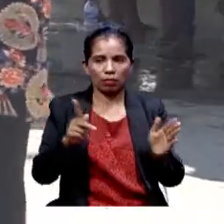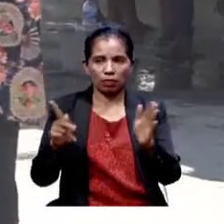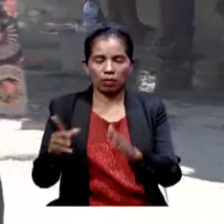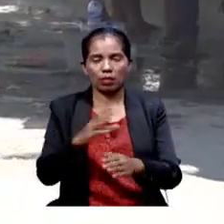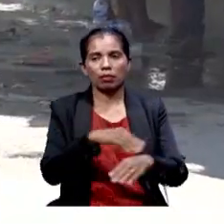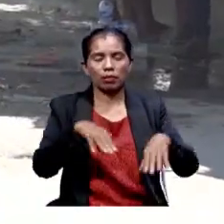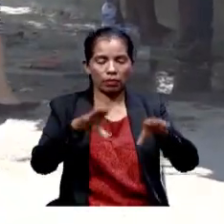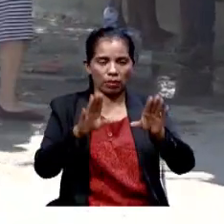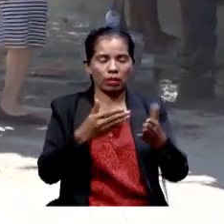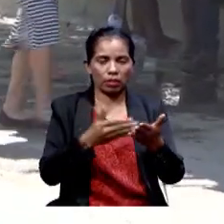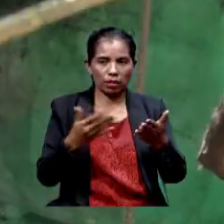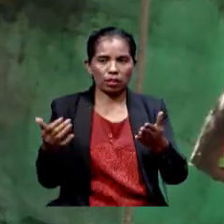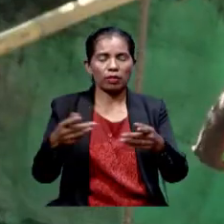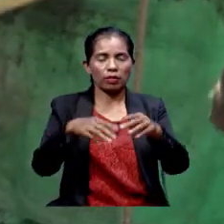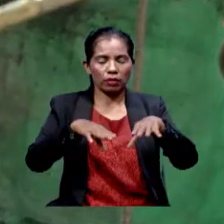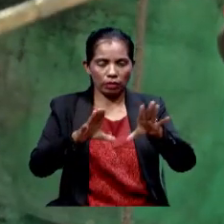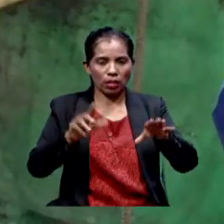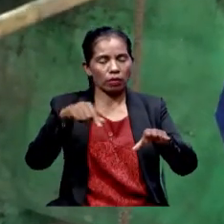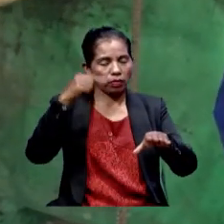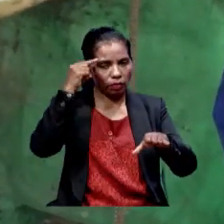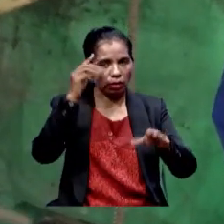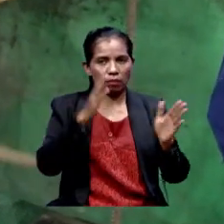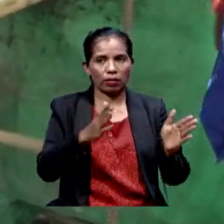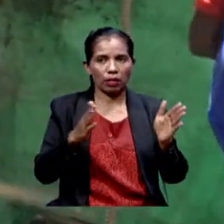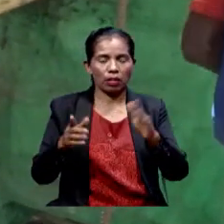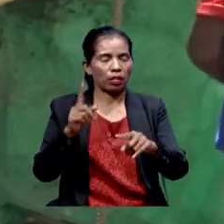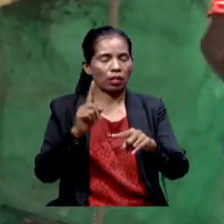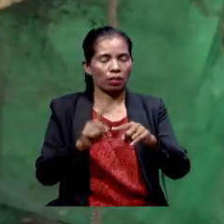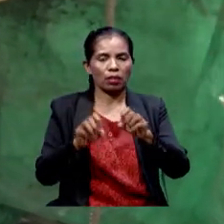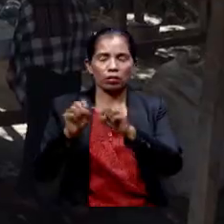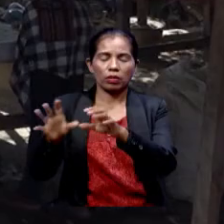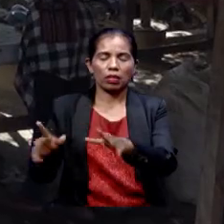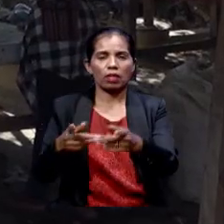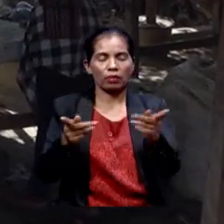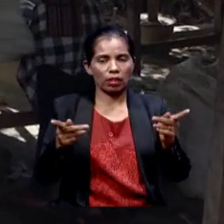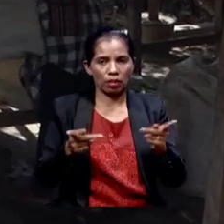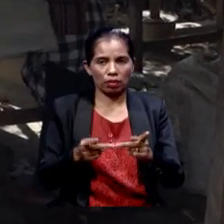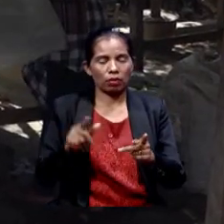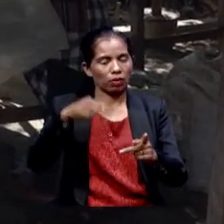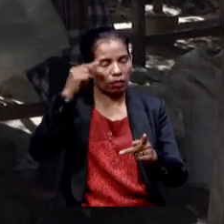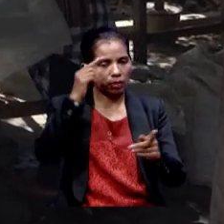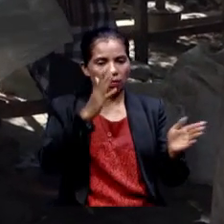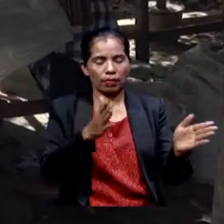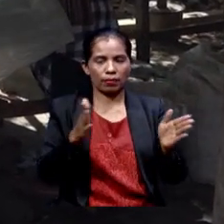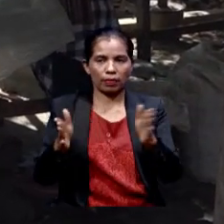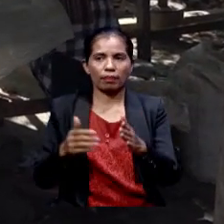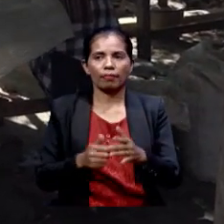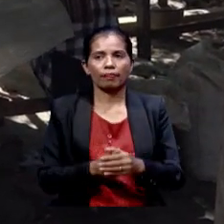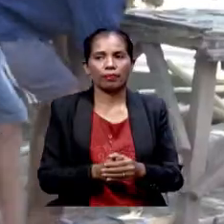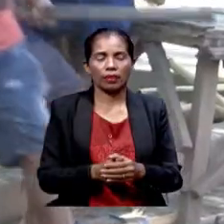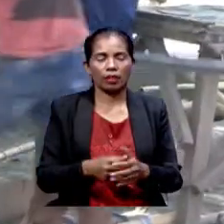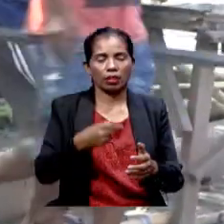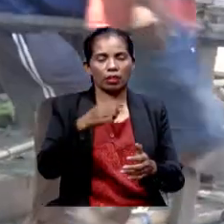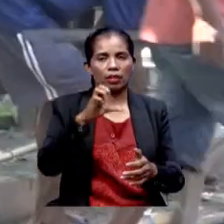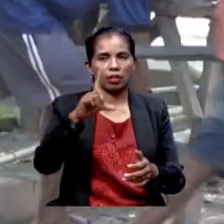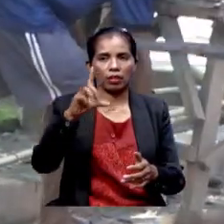vendedor sira, fan e fati nebe governo prepara, ato labele abandona facilidade nebe governo prepara. Guilhermina